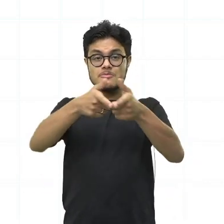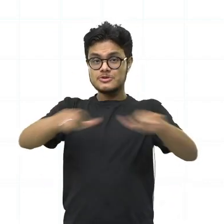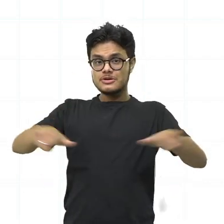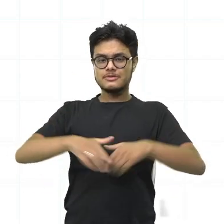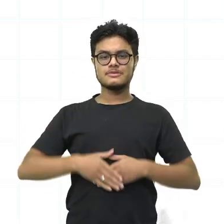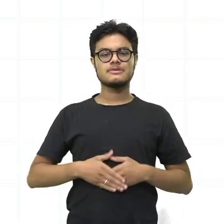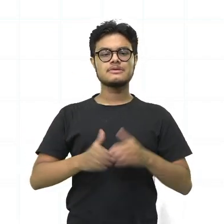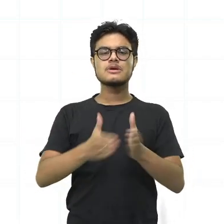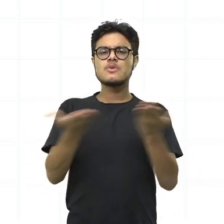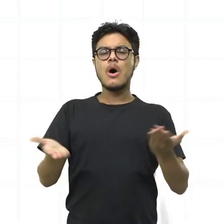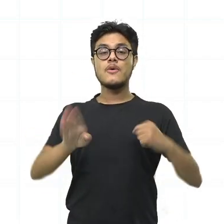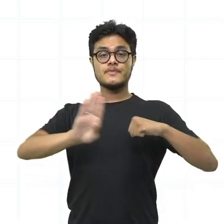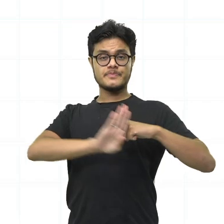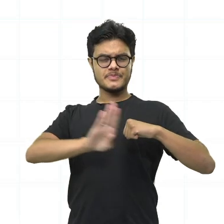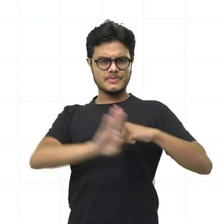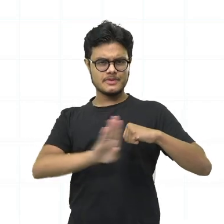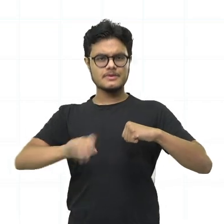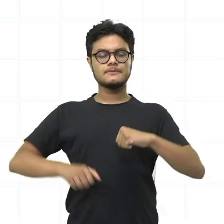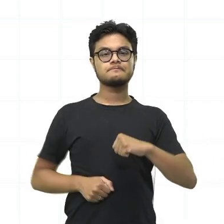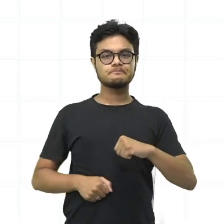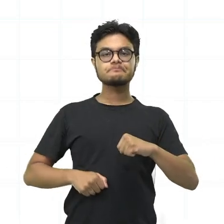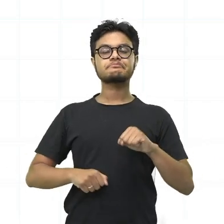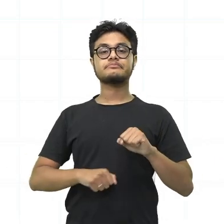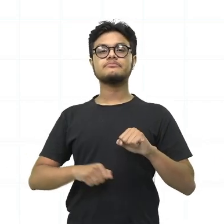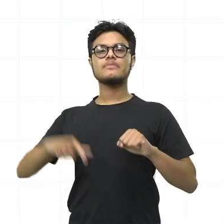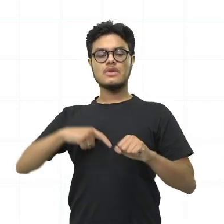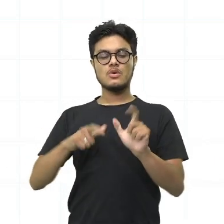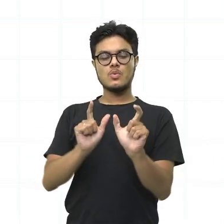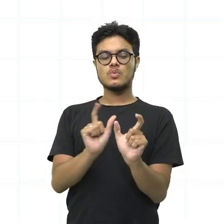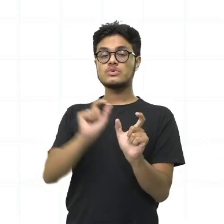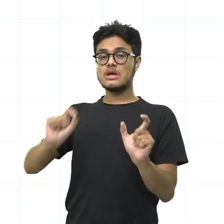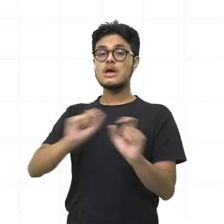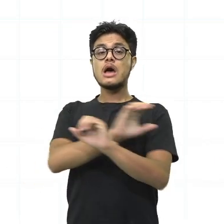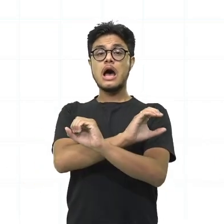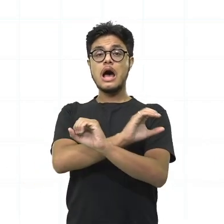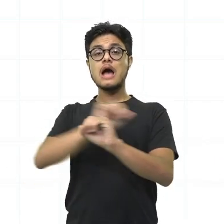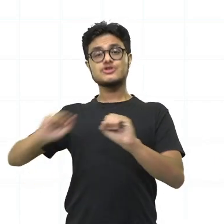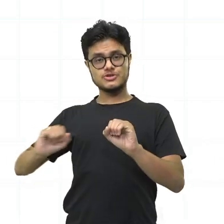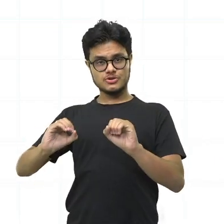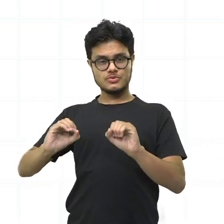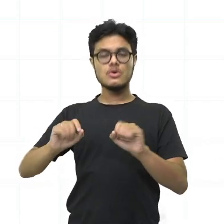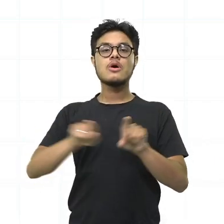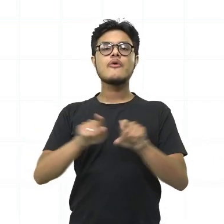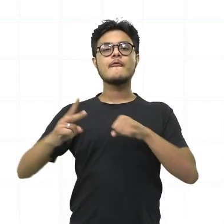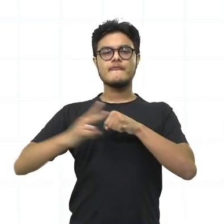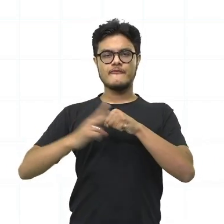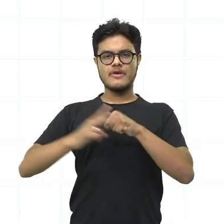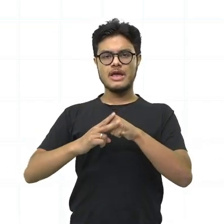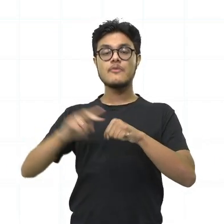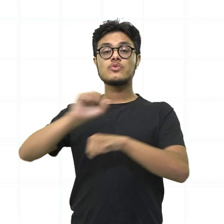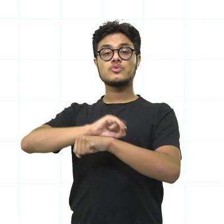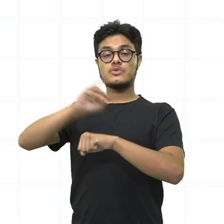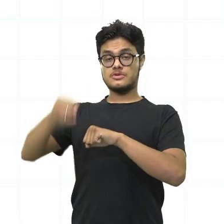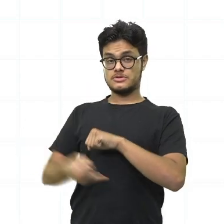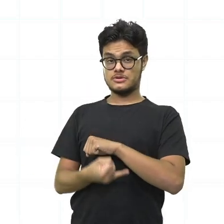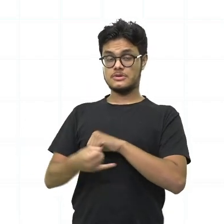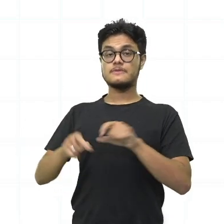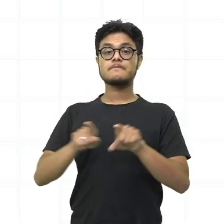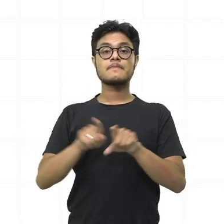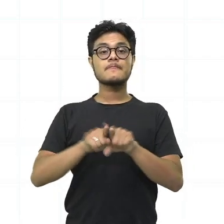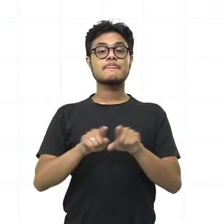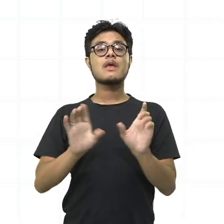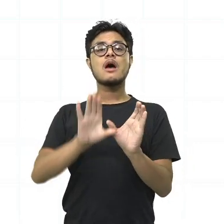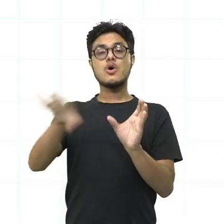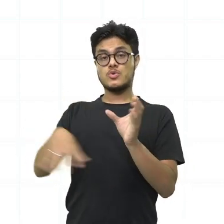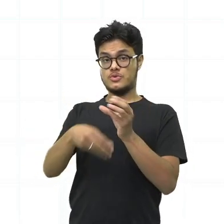classes gramaticais. Quais são? Os substantivos, os artigos, os pronomes, os verbos, os